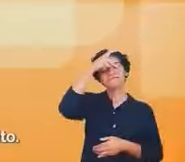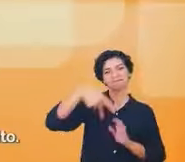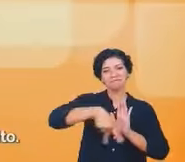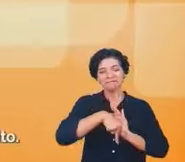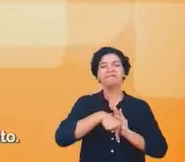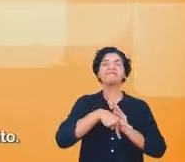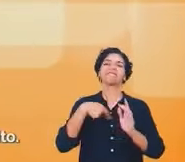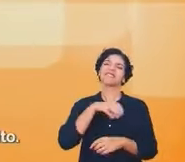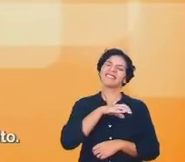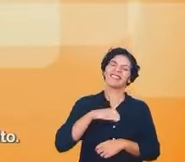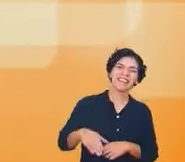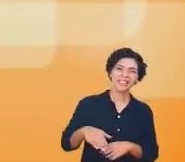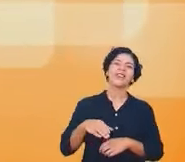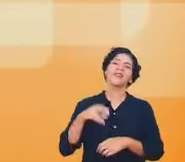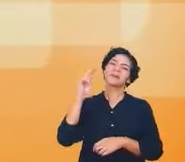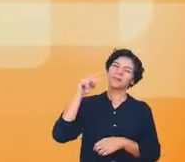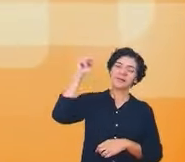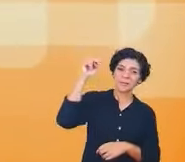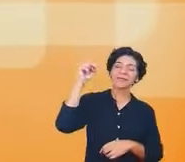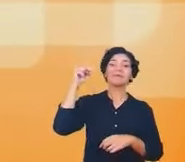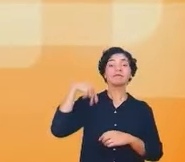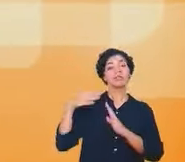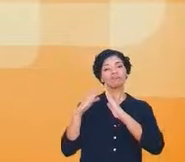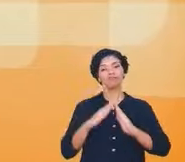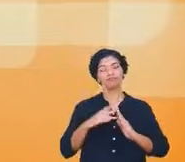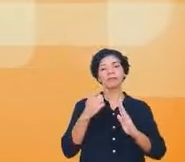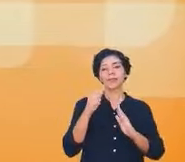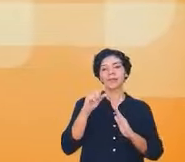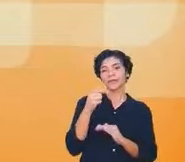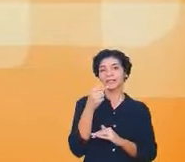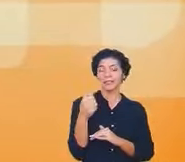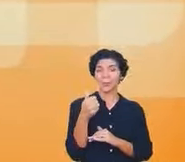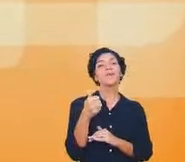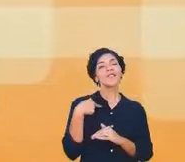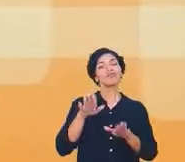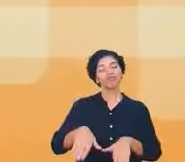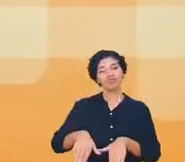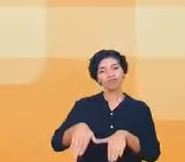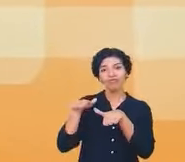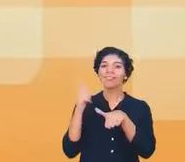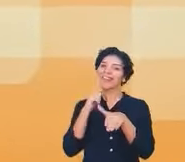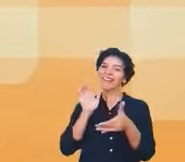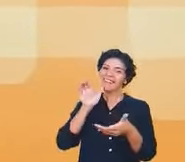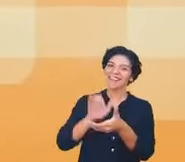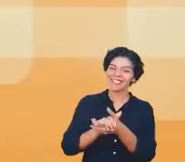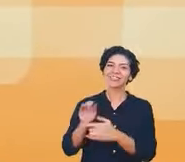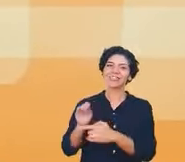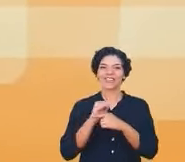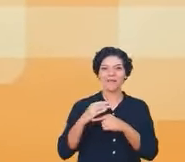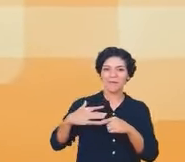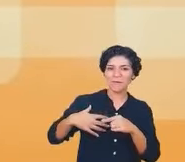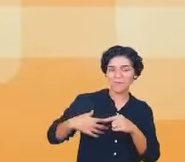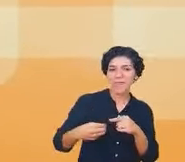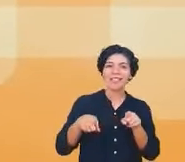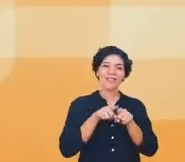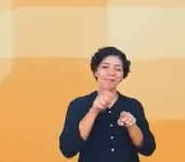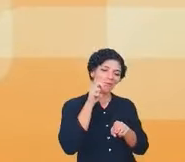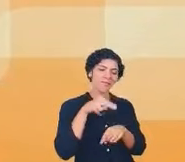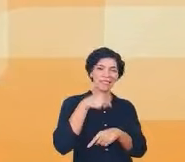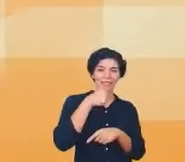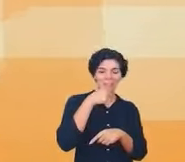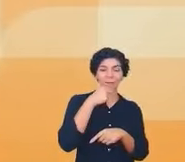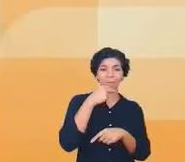Assis Freitas, candidato a prefeito, sou católico, paraibano, moro aqui desde 72, onde fui criado, constituí família, criei meus